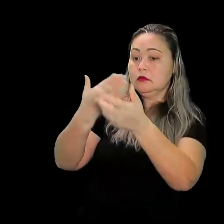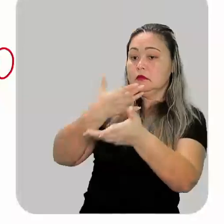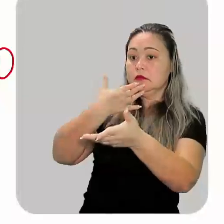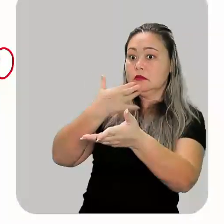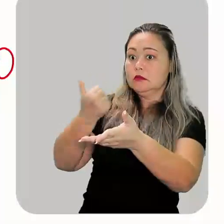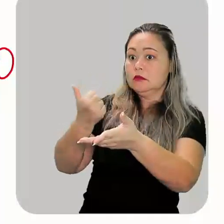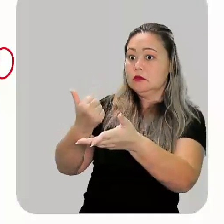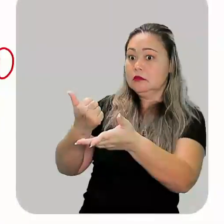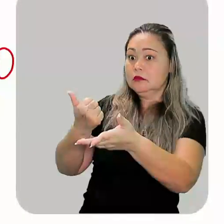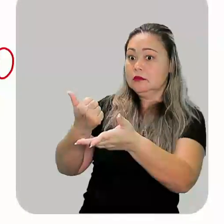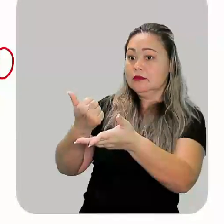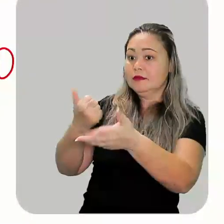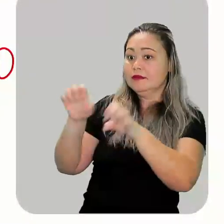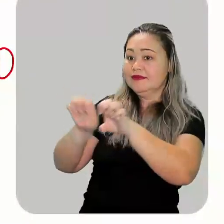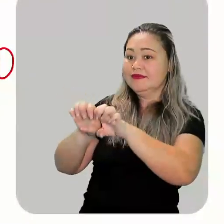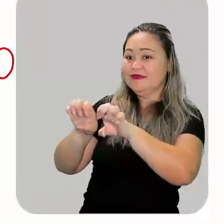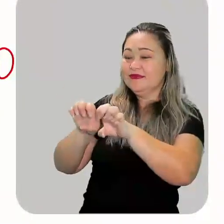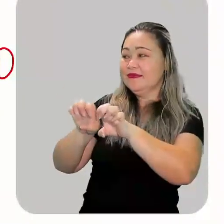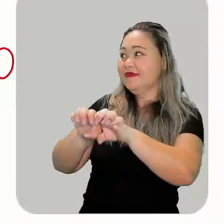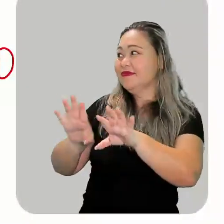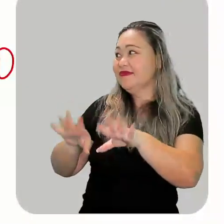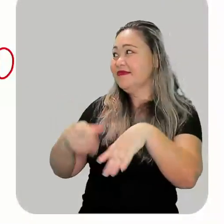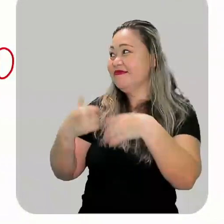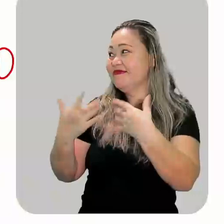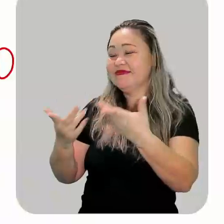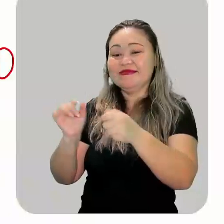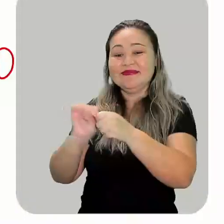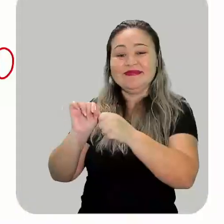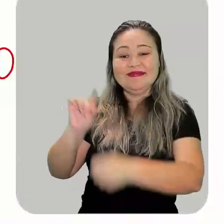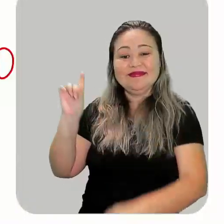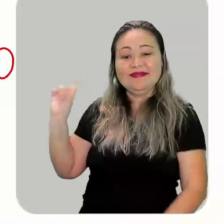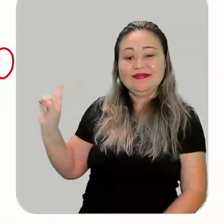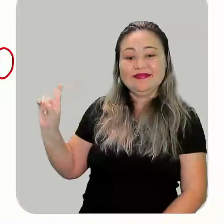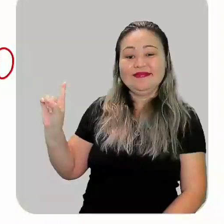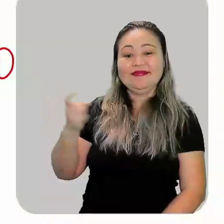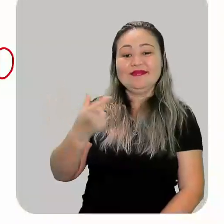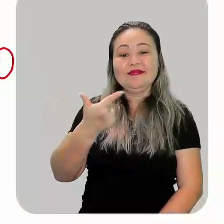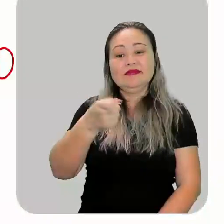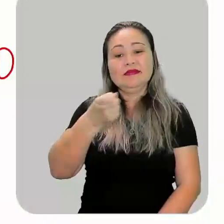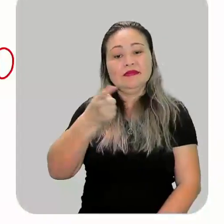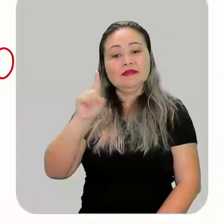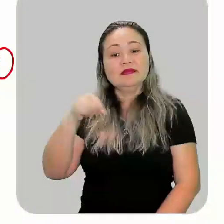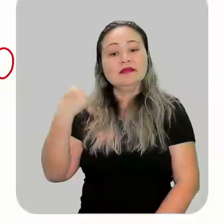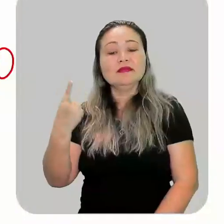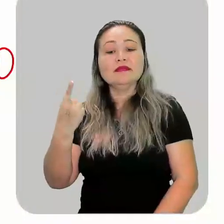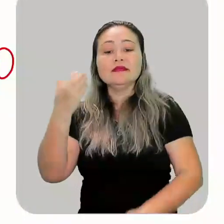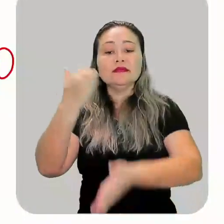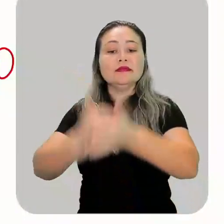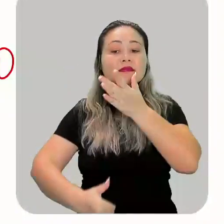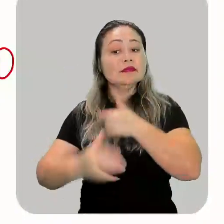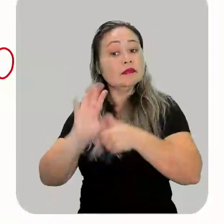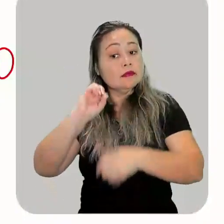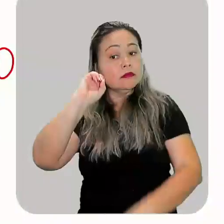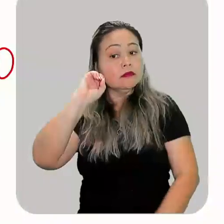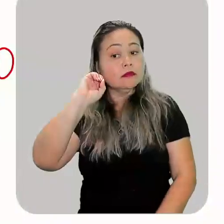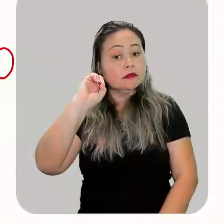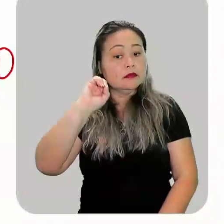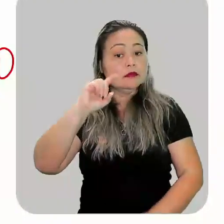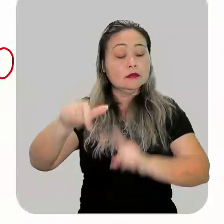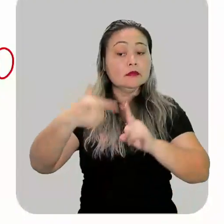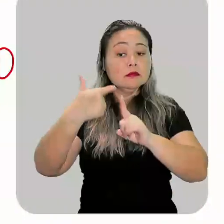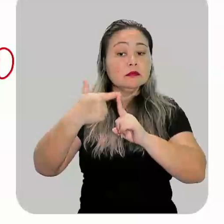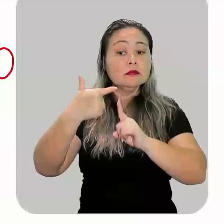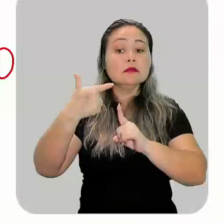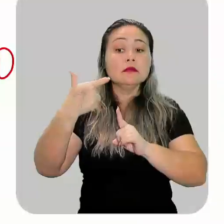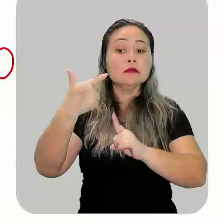melhorar a nossa equação. Vamos lá. 2x menos y. 4 tira 2. 2.